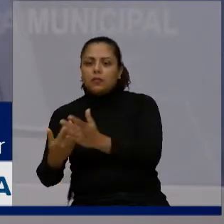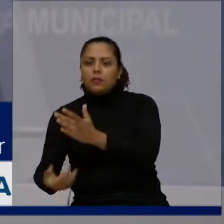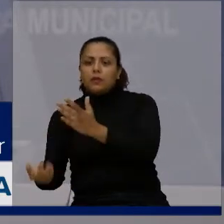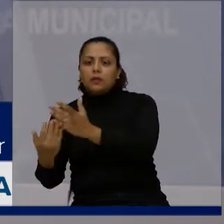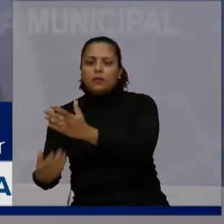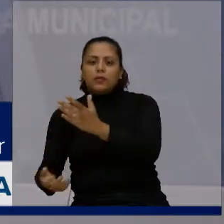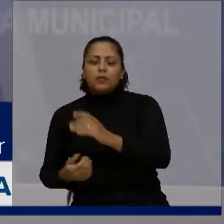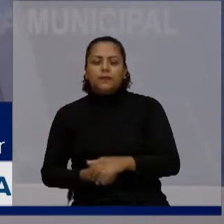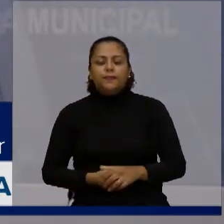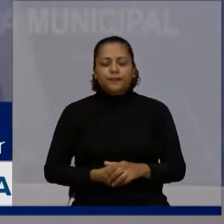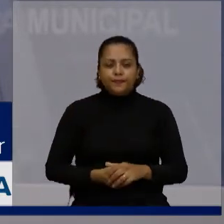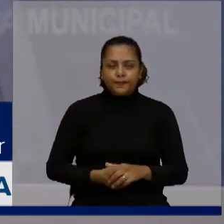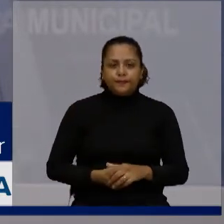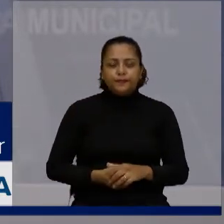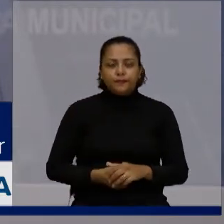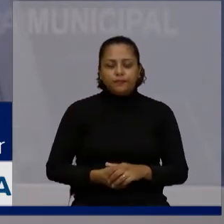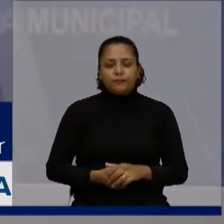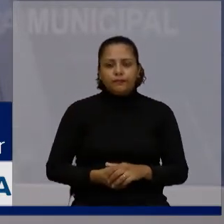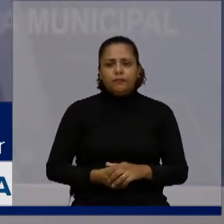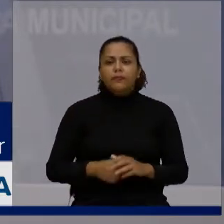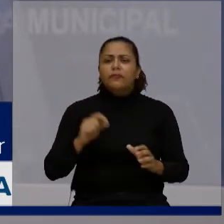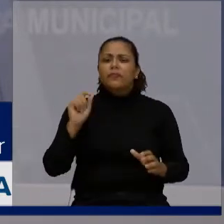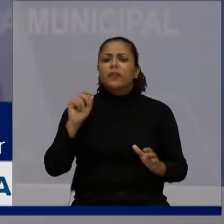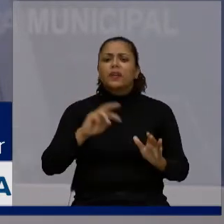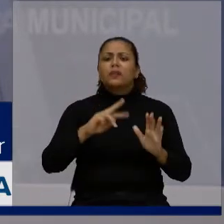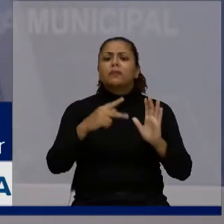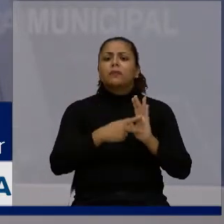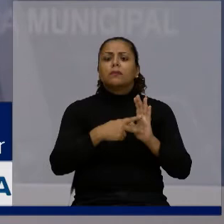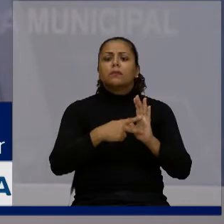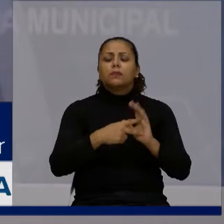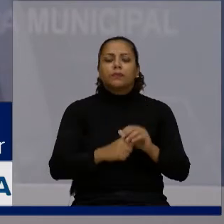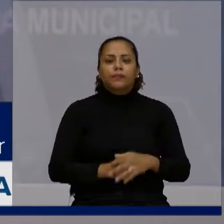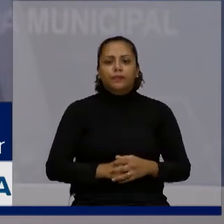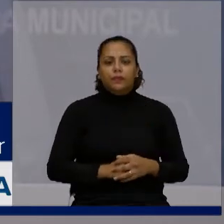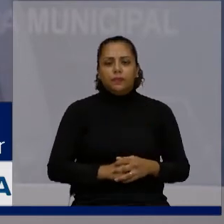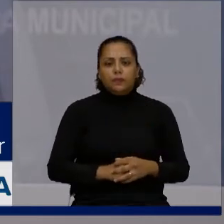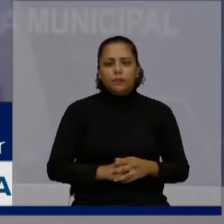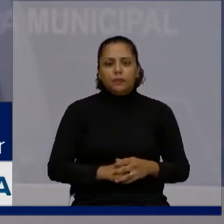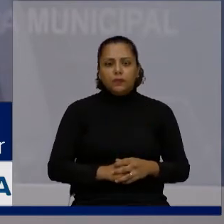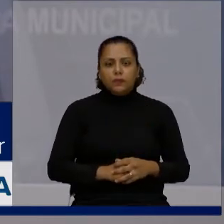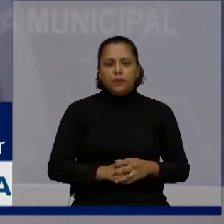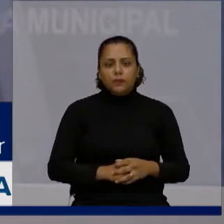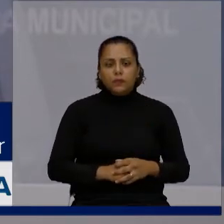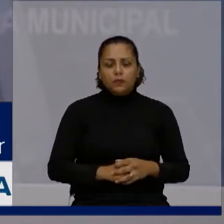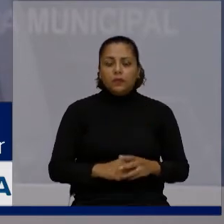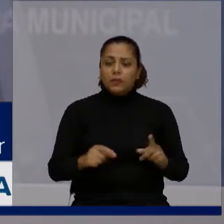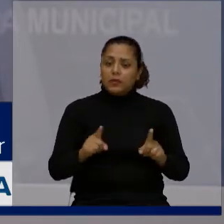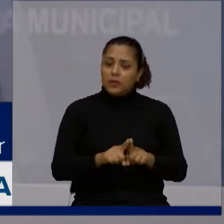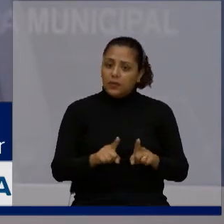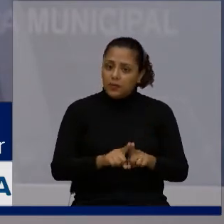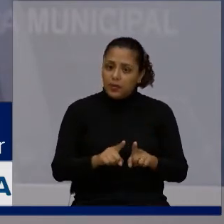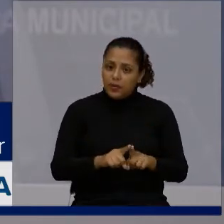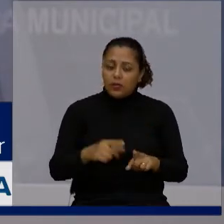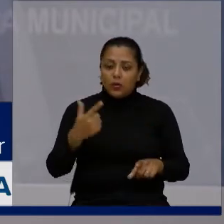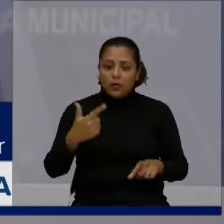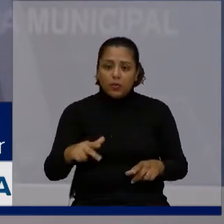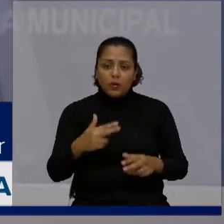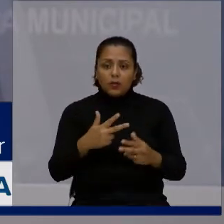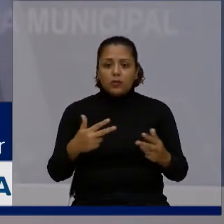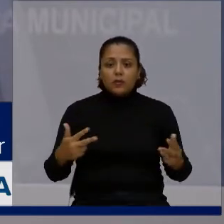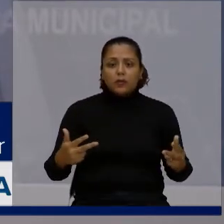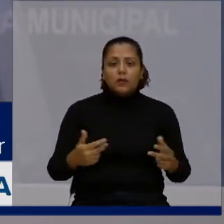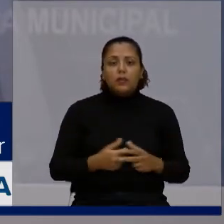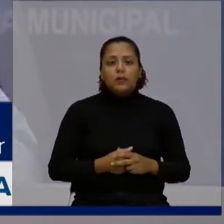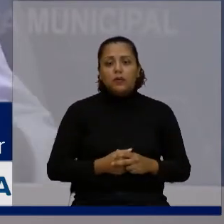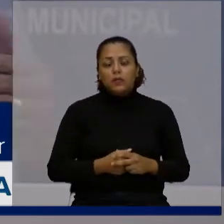senhores têm ideia do que é isso? E aí tem uma grave consequência, senhores vereadores. Por que existe